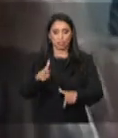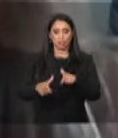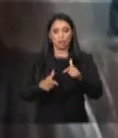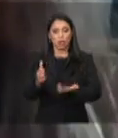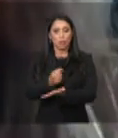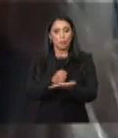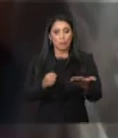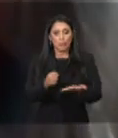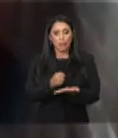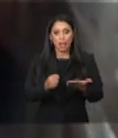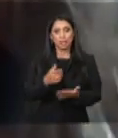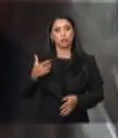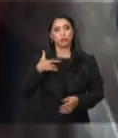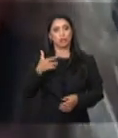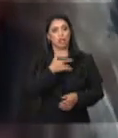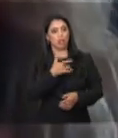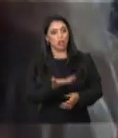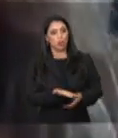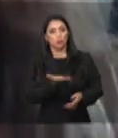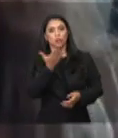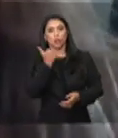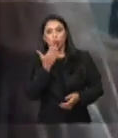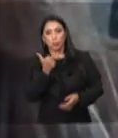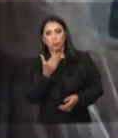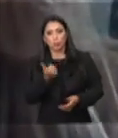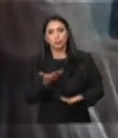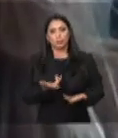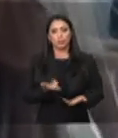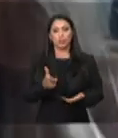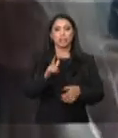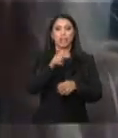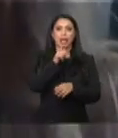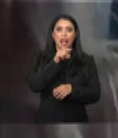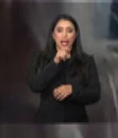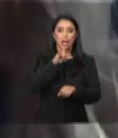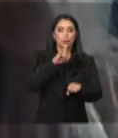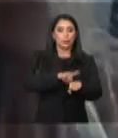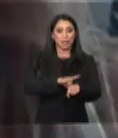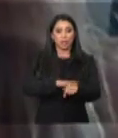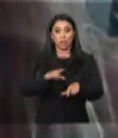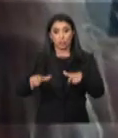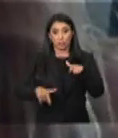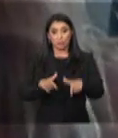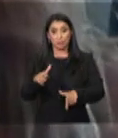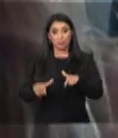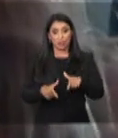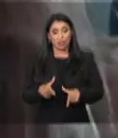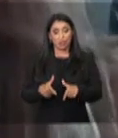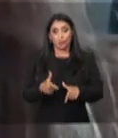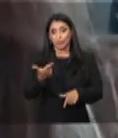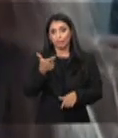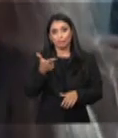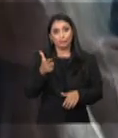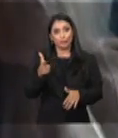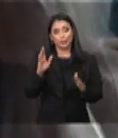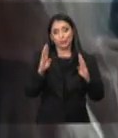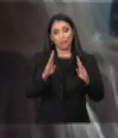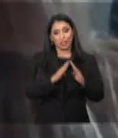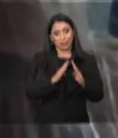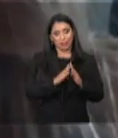alimentação água banheiro trabalho Inclusive a inexistente de moradia